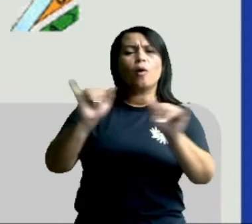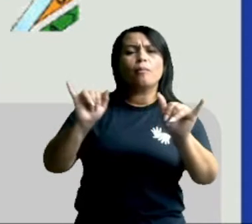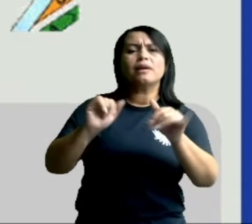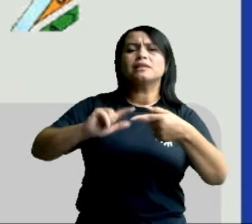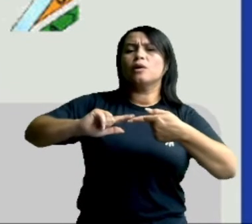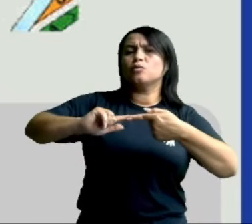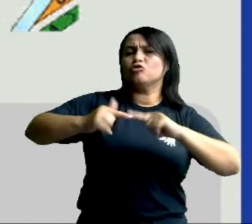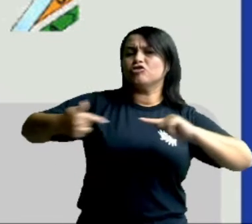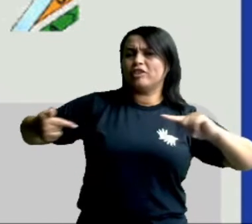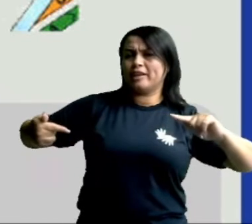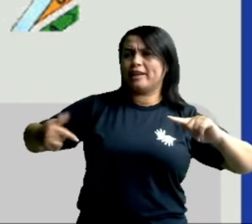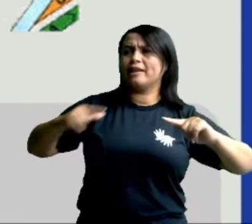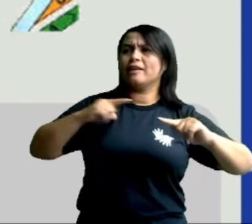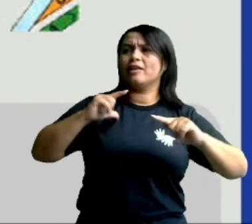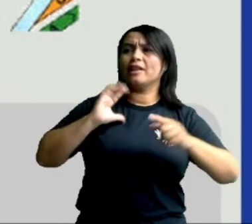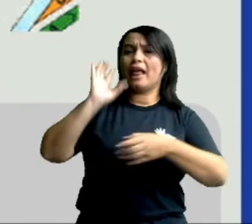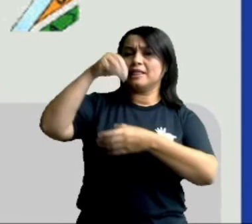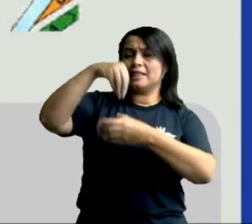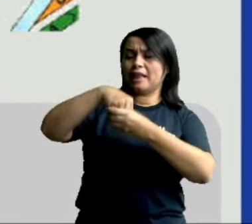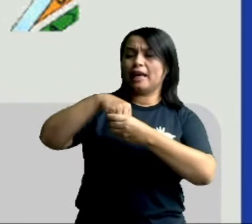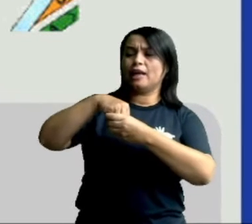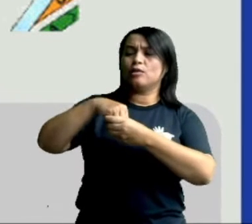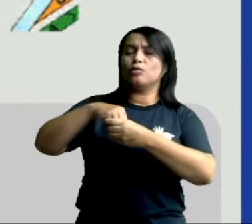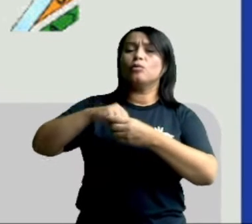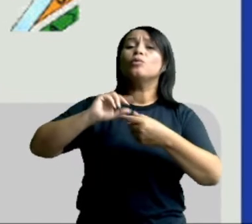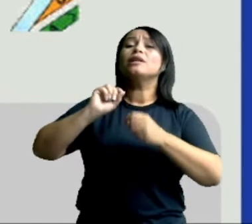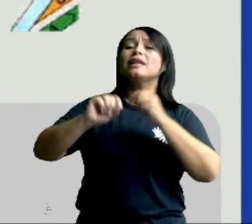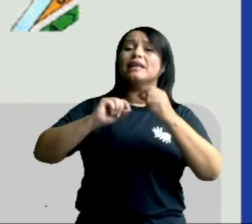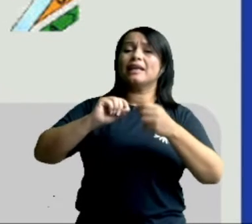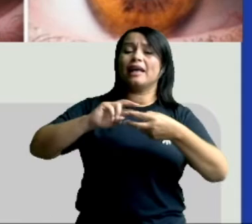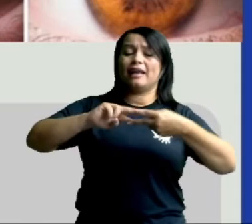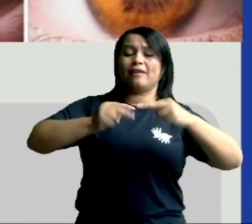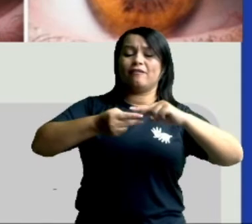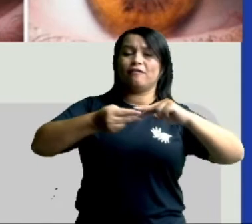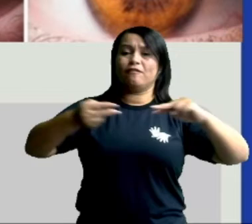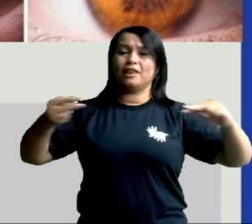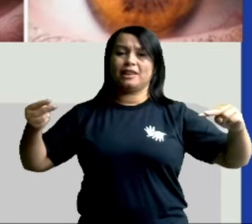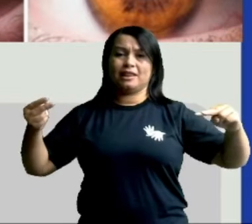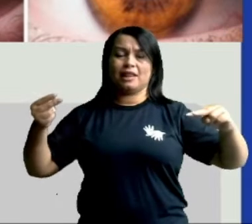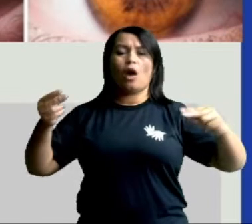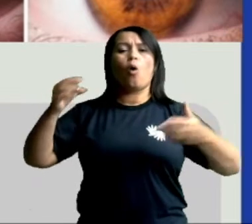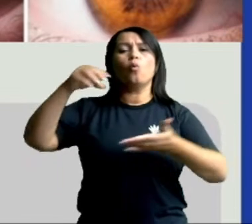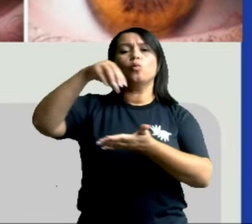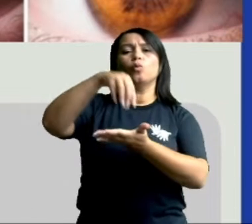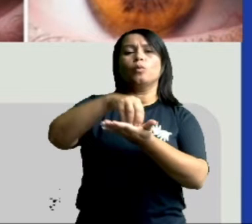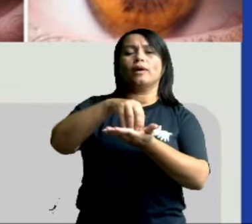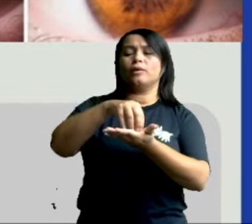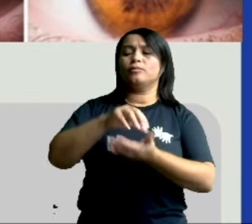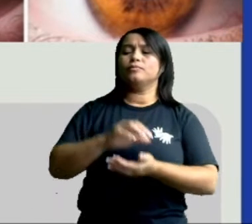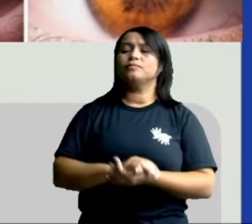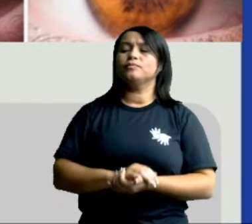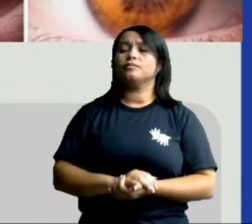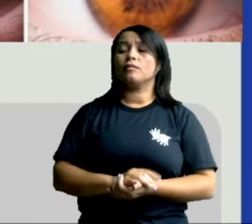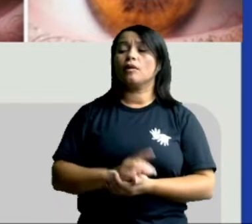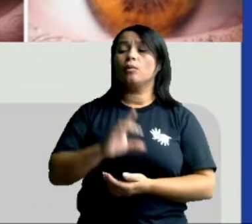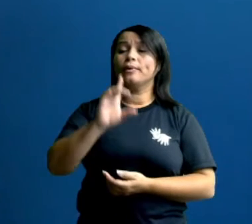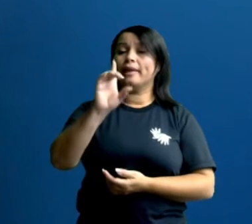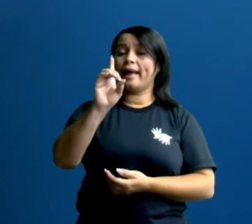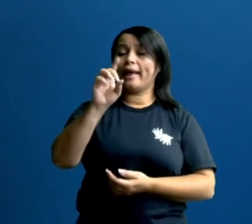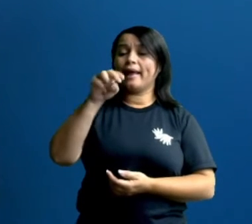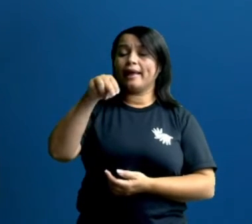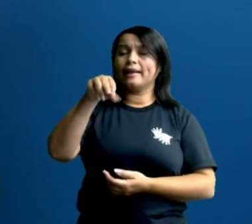DNA vai estar dentro de um compartimento que nós chamamos de núcleo, tá certo? O DNA